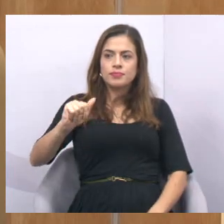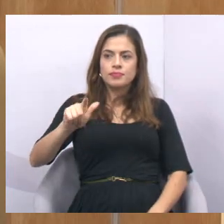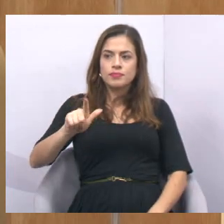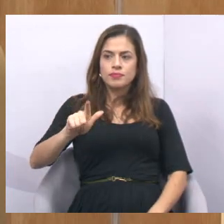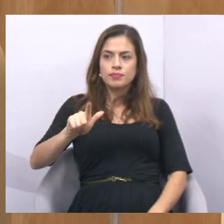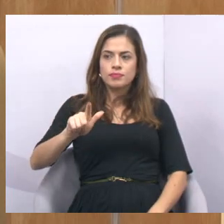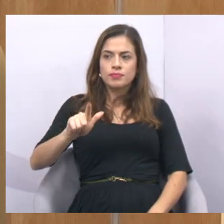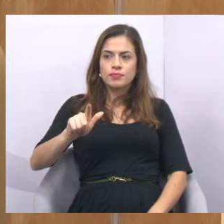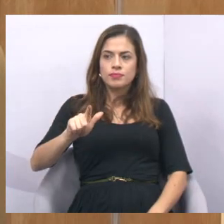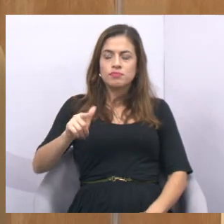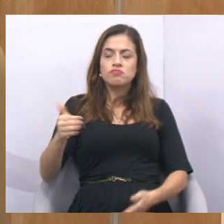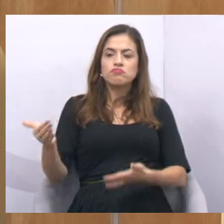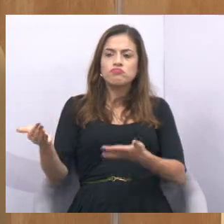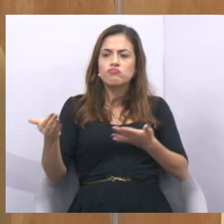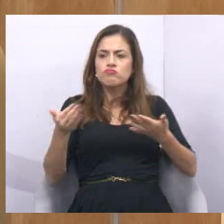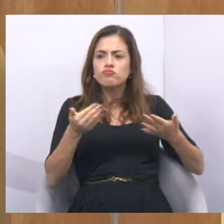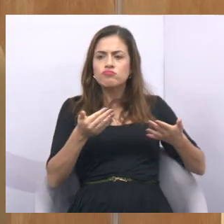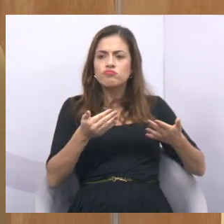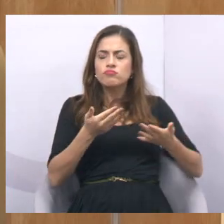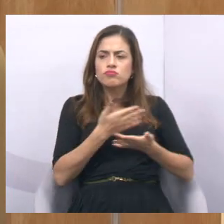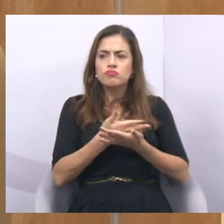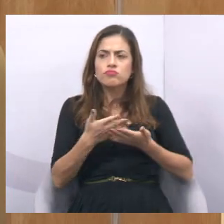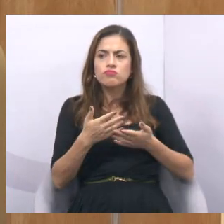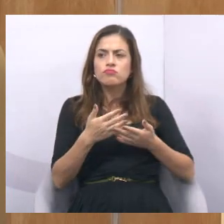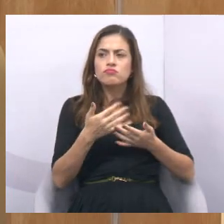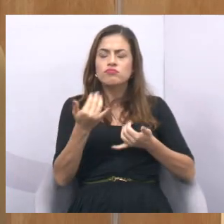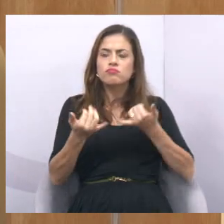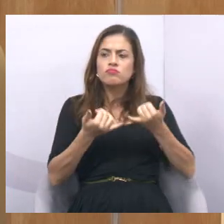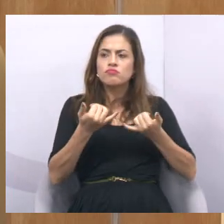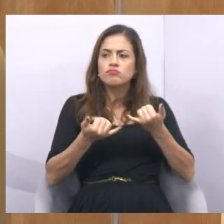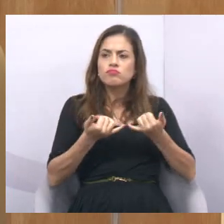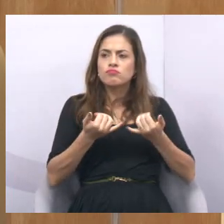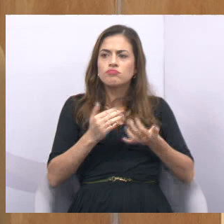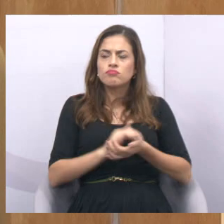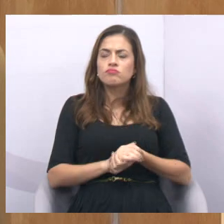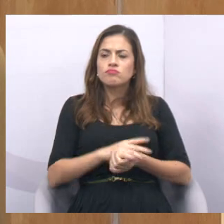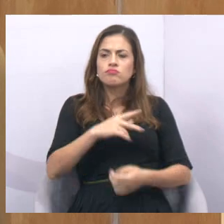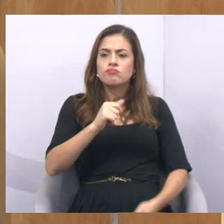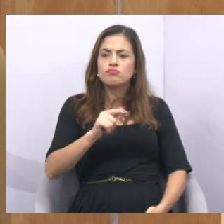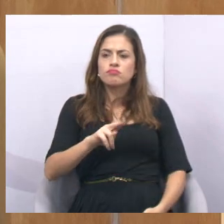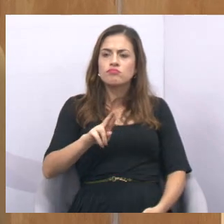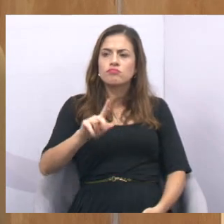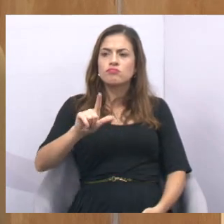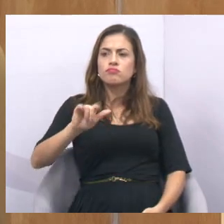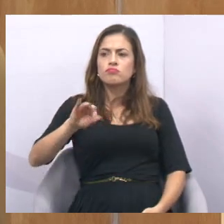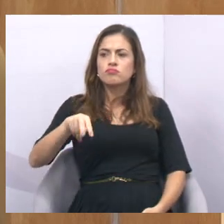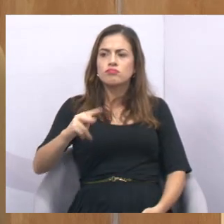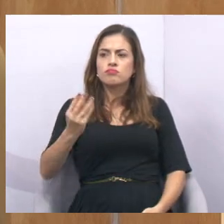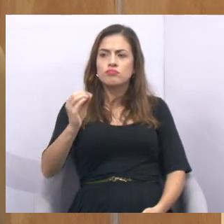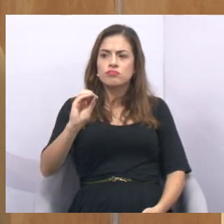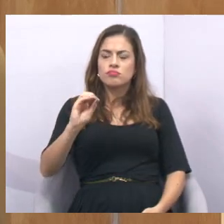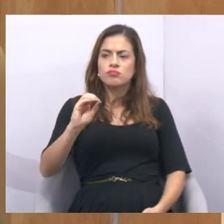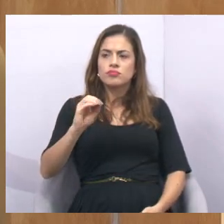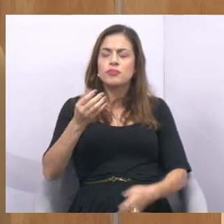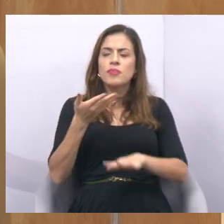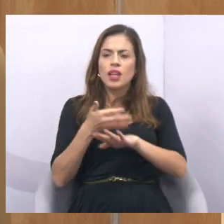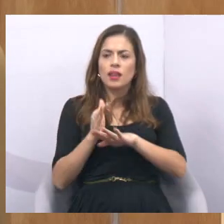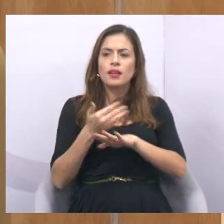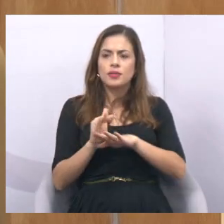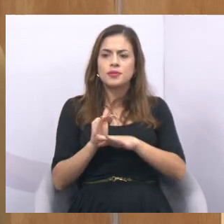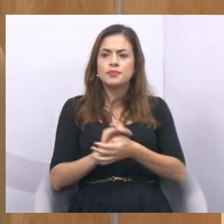O Mical veio, a princípio, como jogador, o Paulinho de Tarso era treinador. E